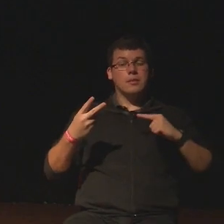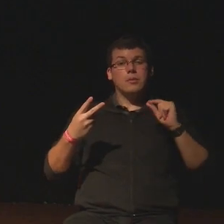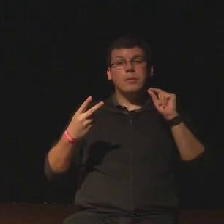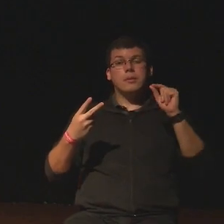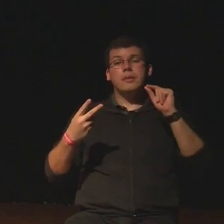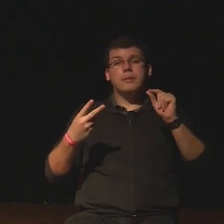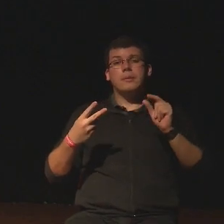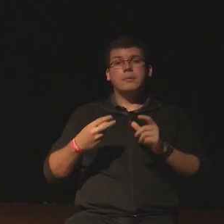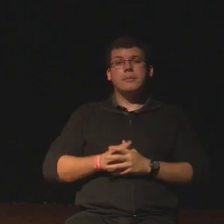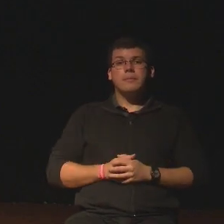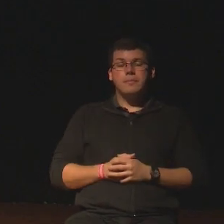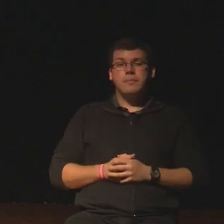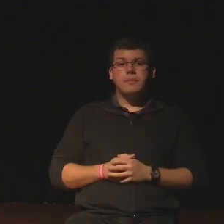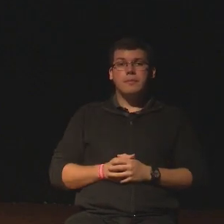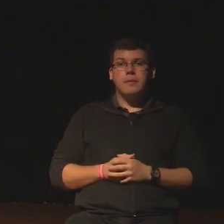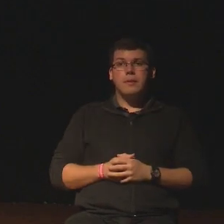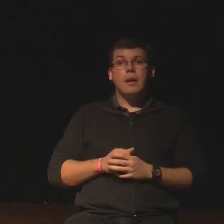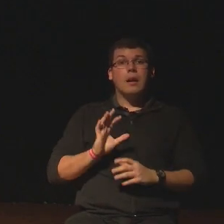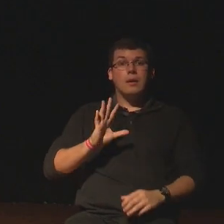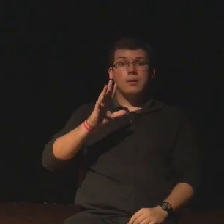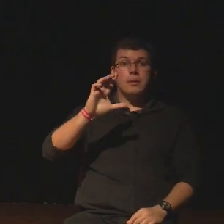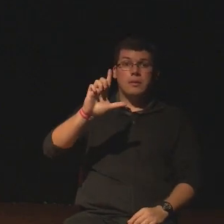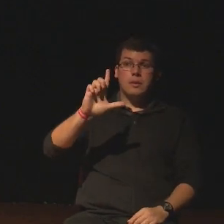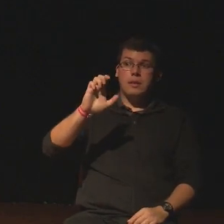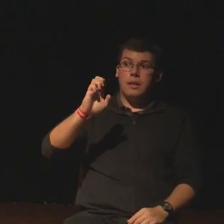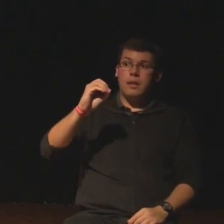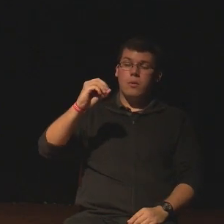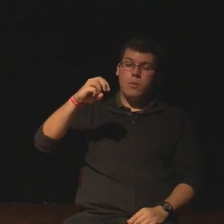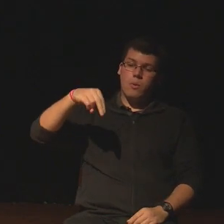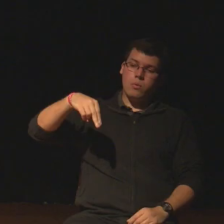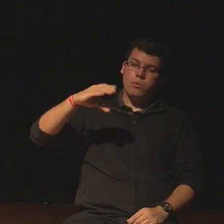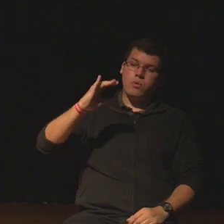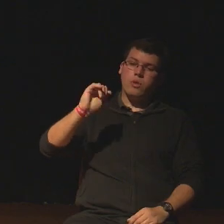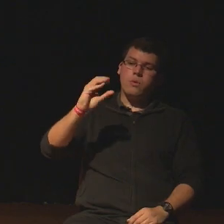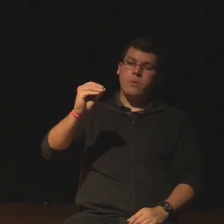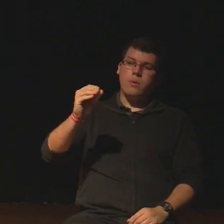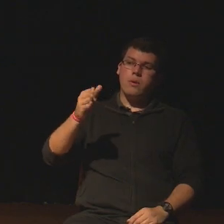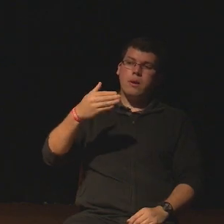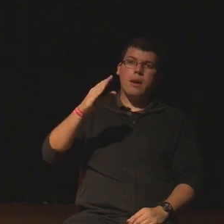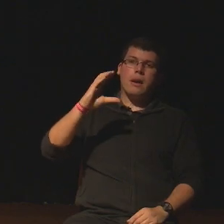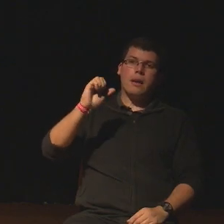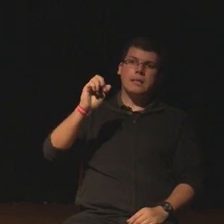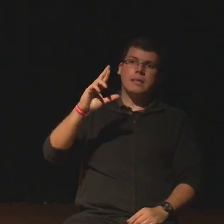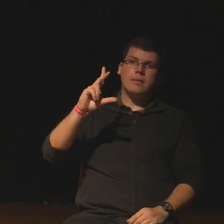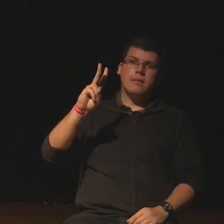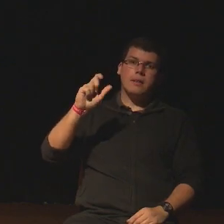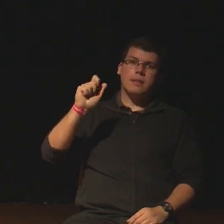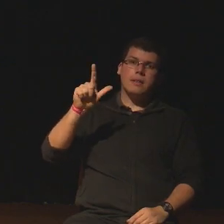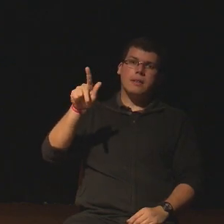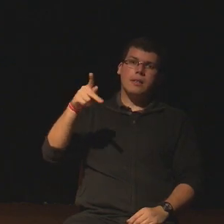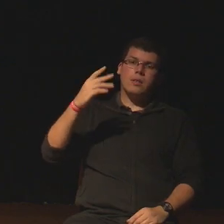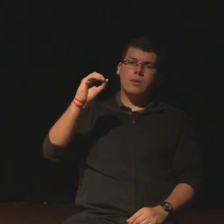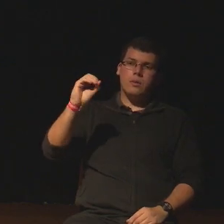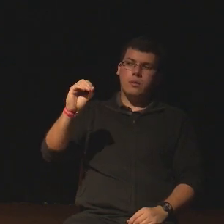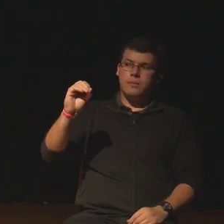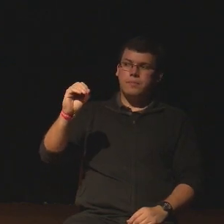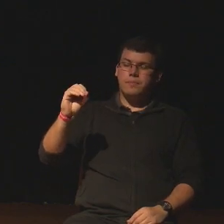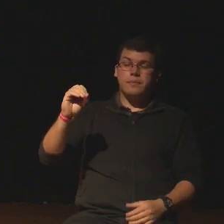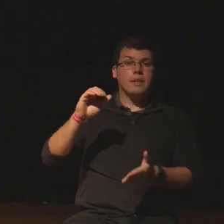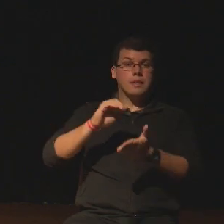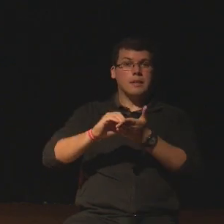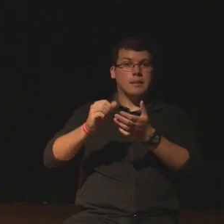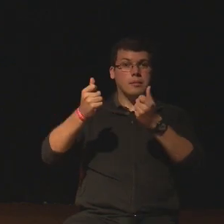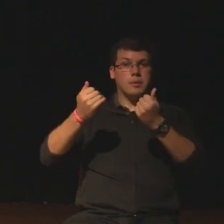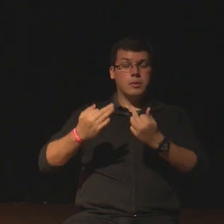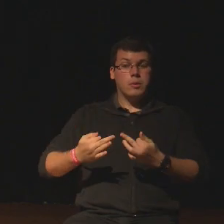foram o caso da Leôncio de Carvalho, como a secretária Beth colocou, firmado junto com o Itaú e o Sesc, aqui